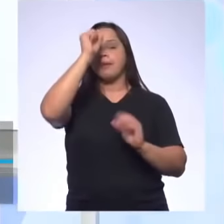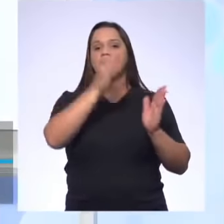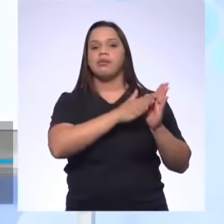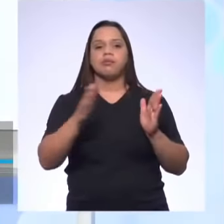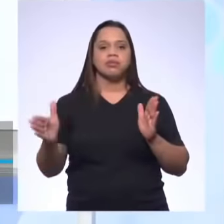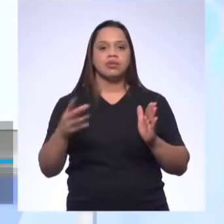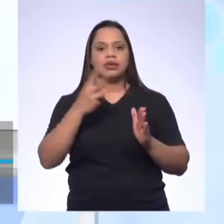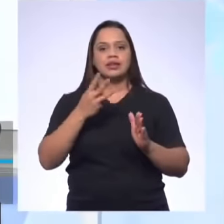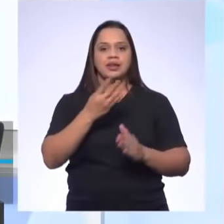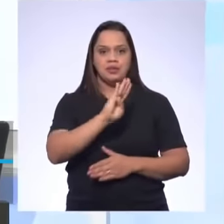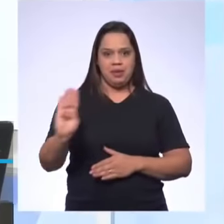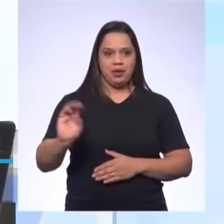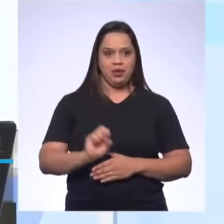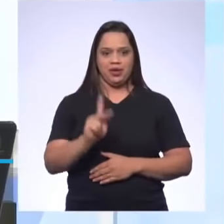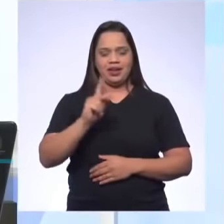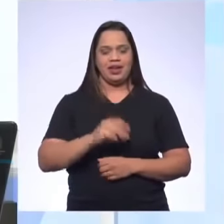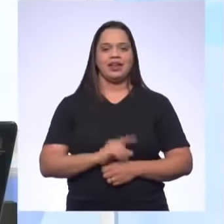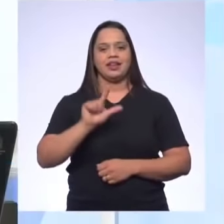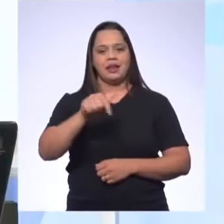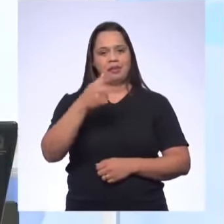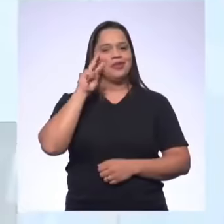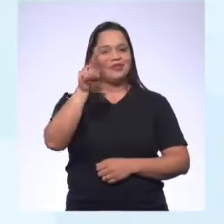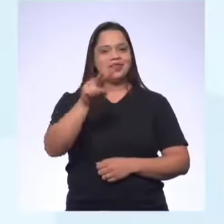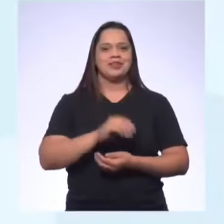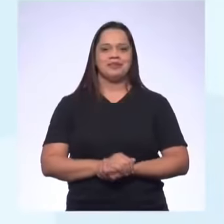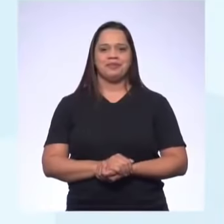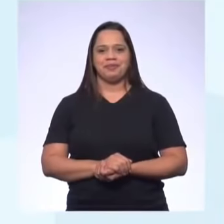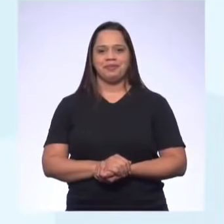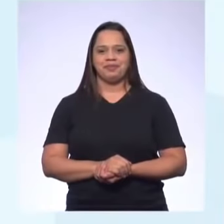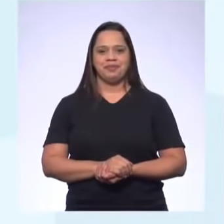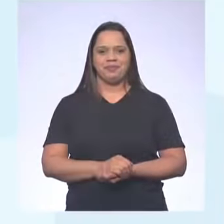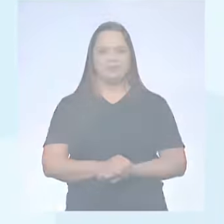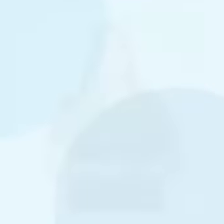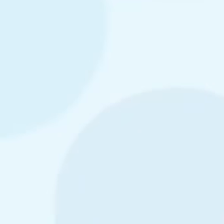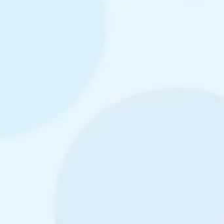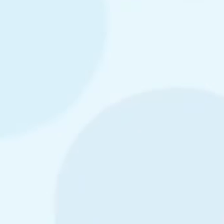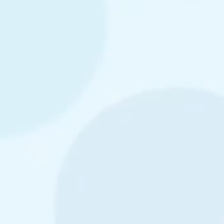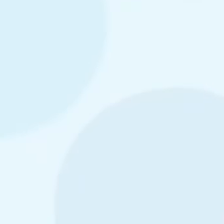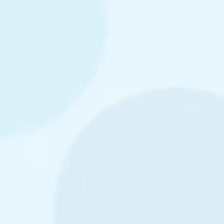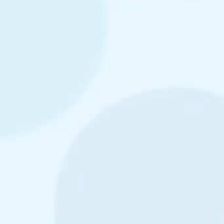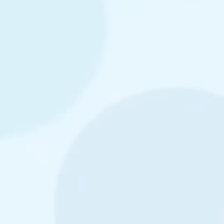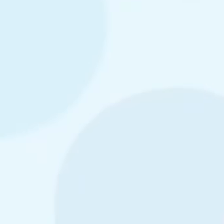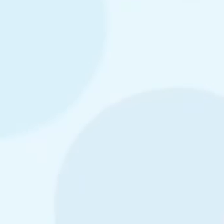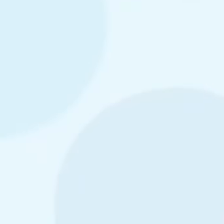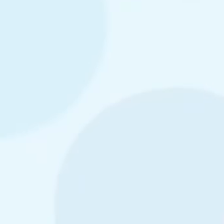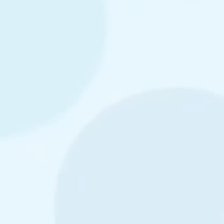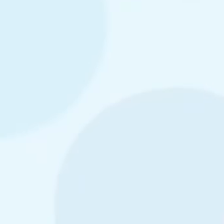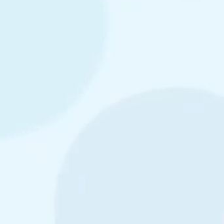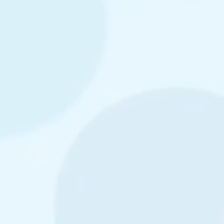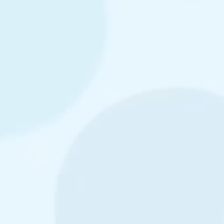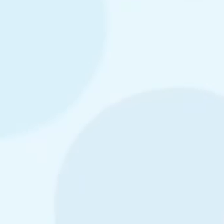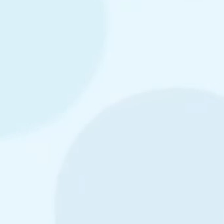3º bimestre, ok? See you later. Te vejo daqui a pouco.